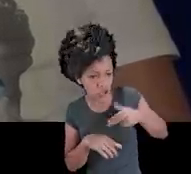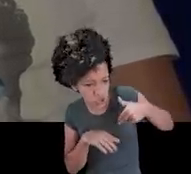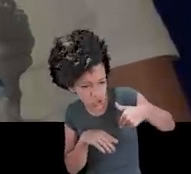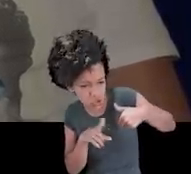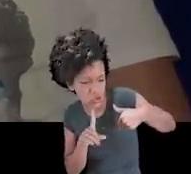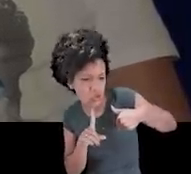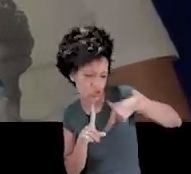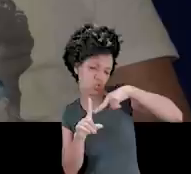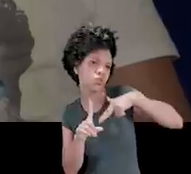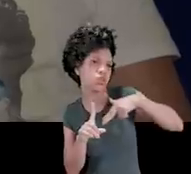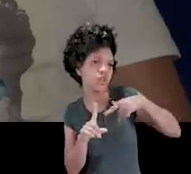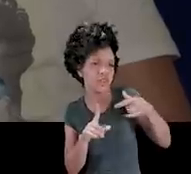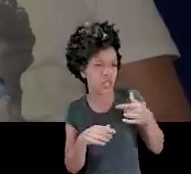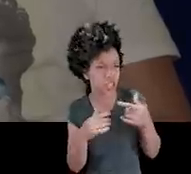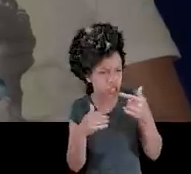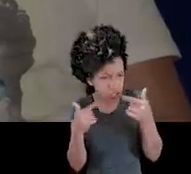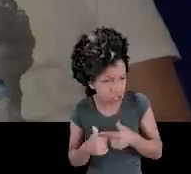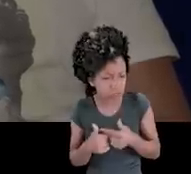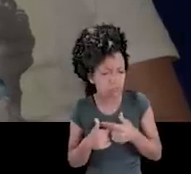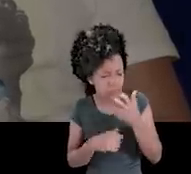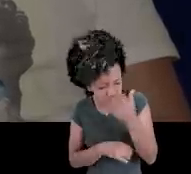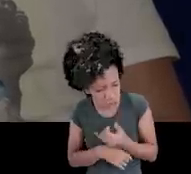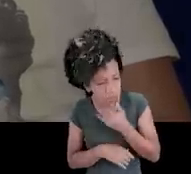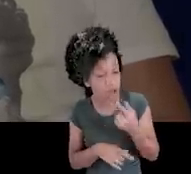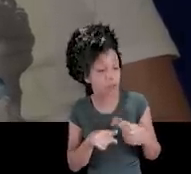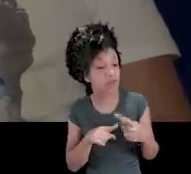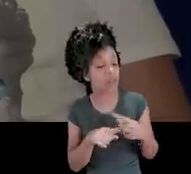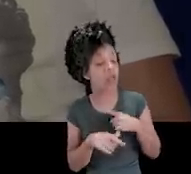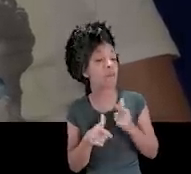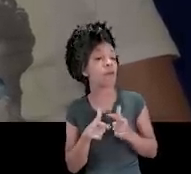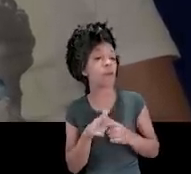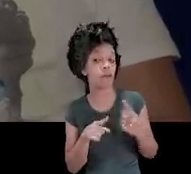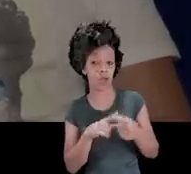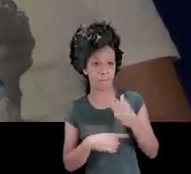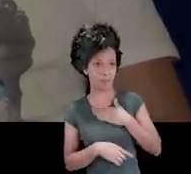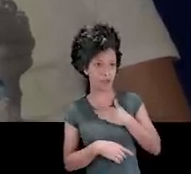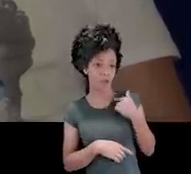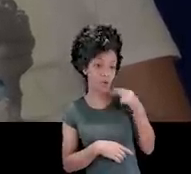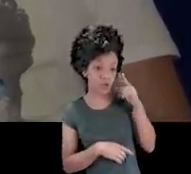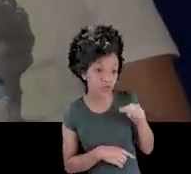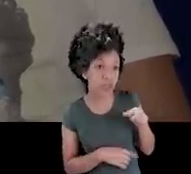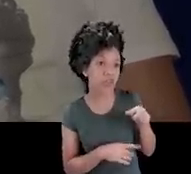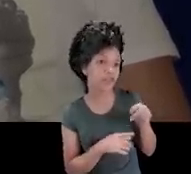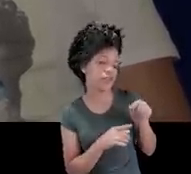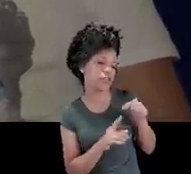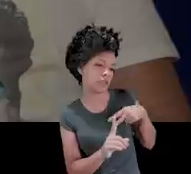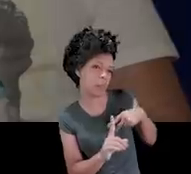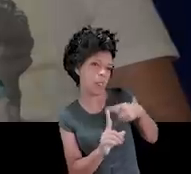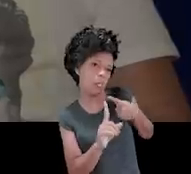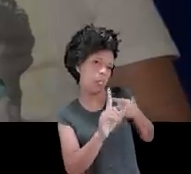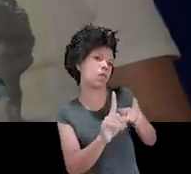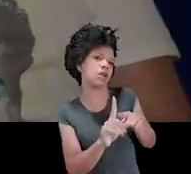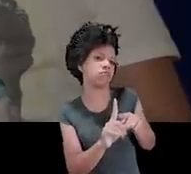chateado comigo, você está sendo um problema. Porque, afinal de contas, o problema é meu, eu não enxerguei sua canela. Ou se você foi hábil,